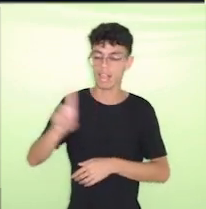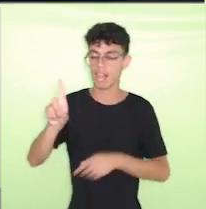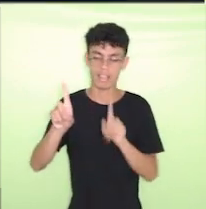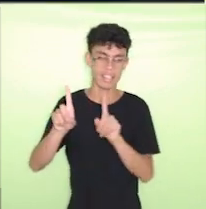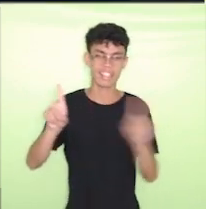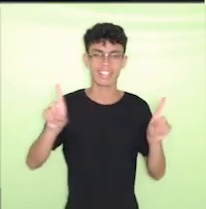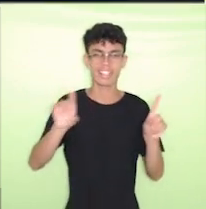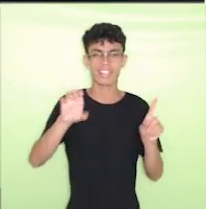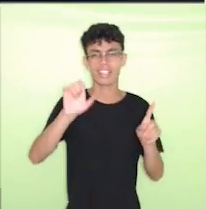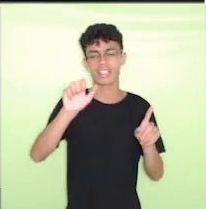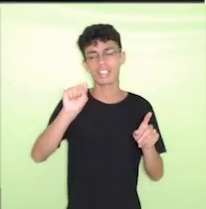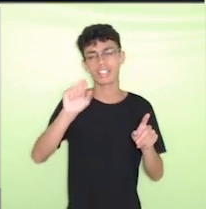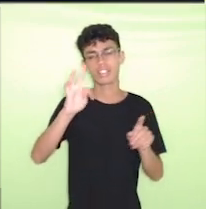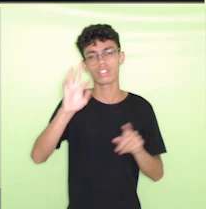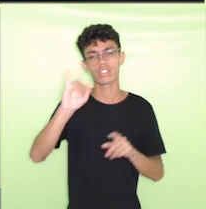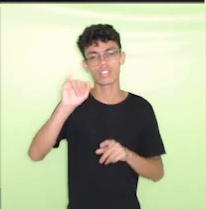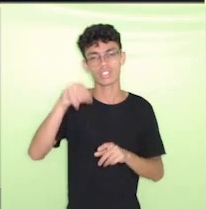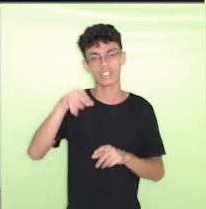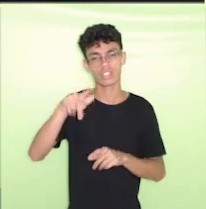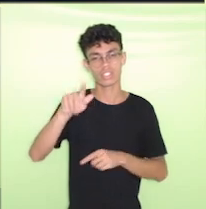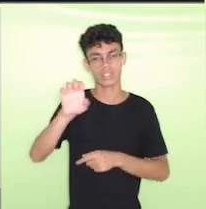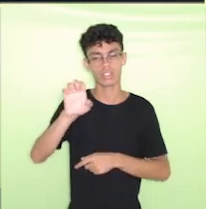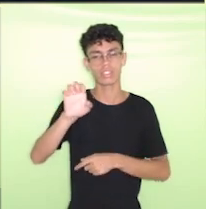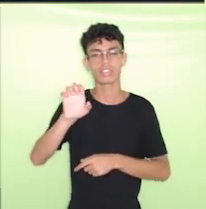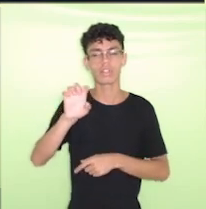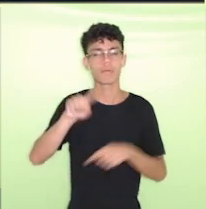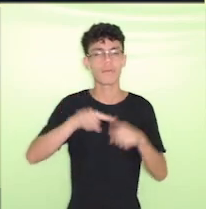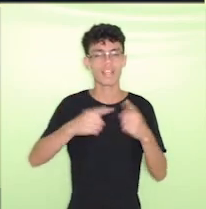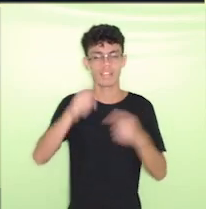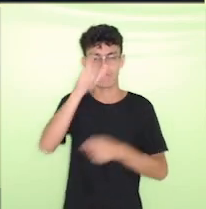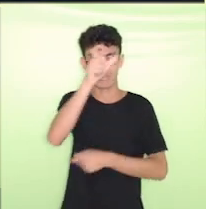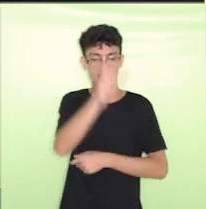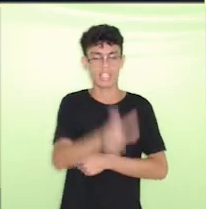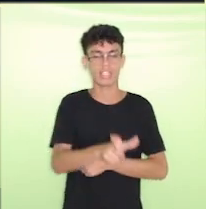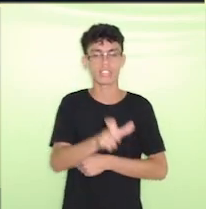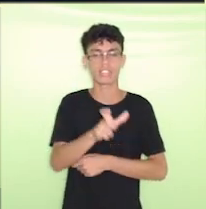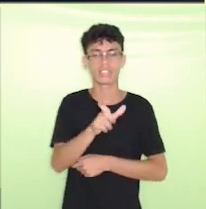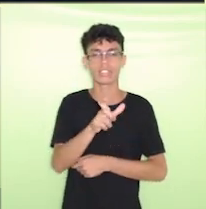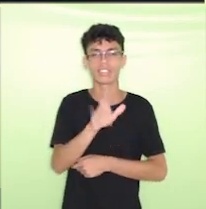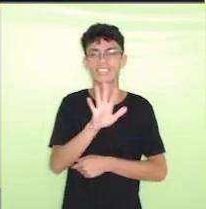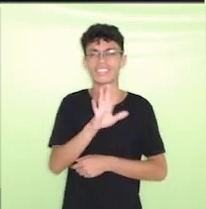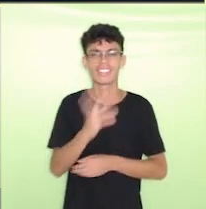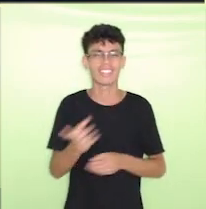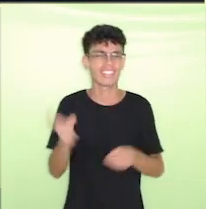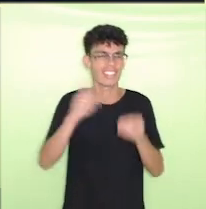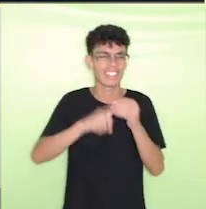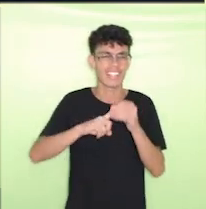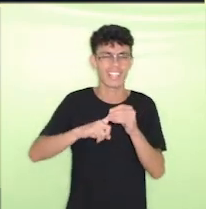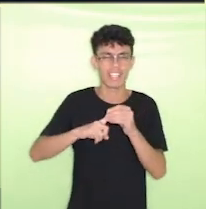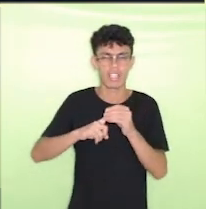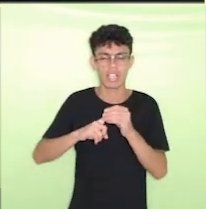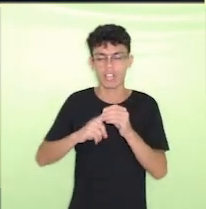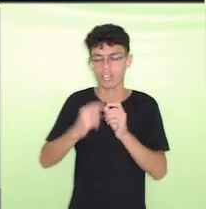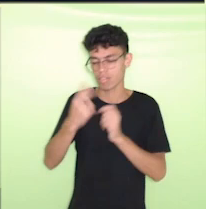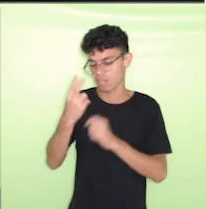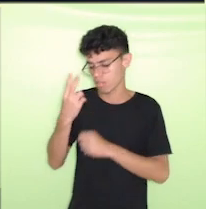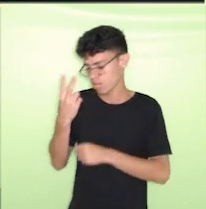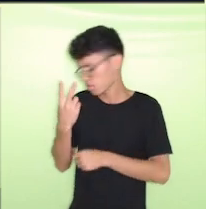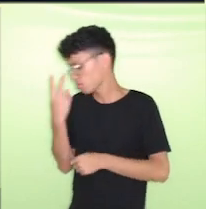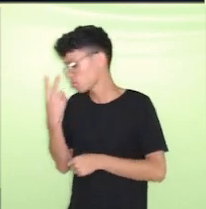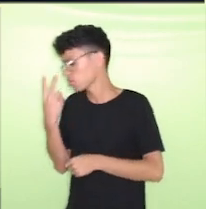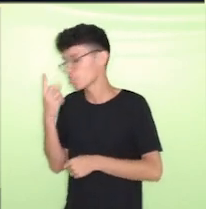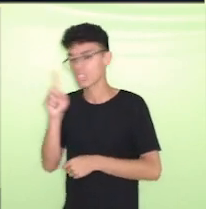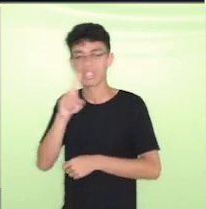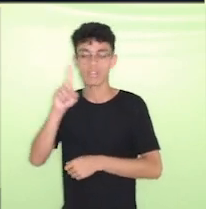se extingue? Mas você nunca mais poderá voltar atrás. Agora